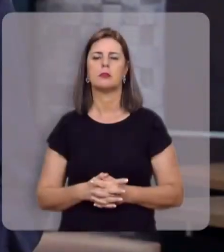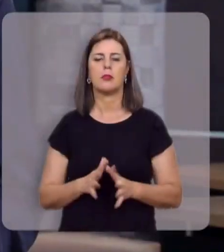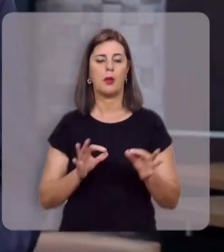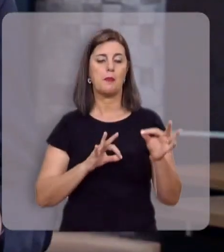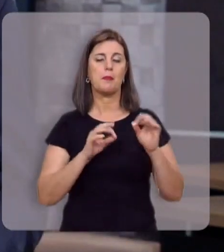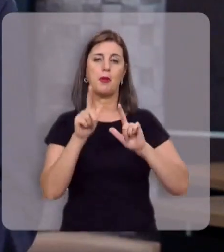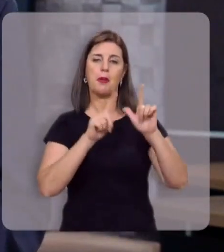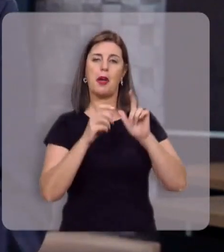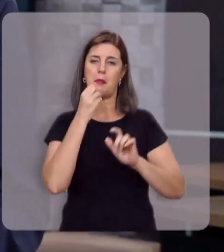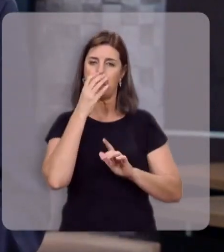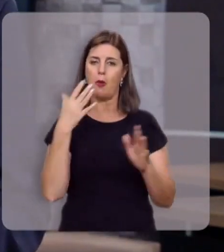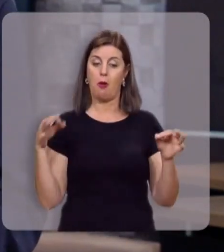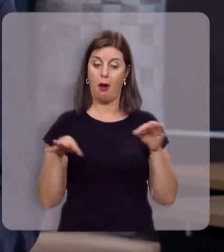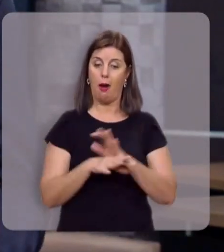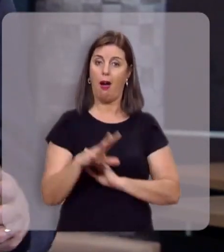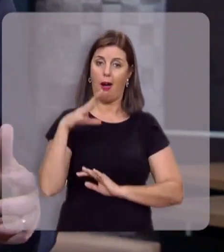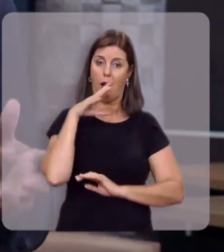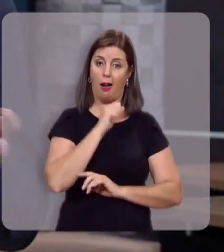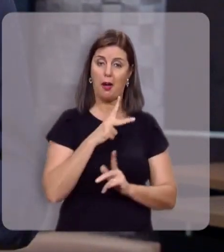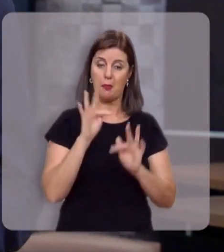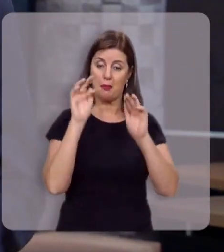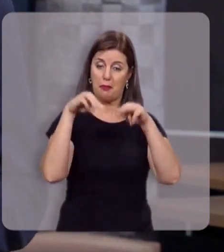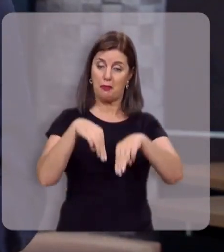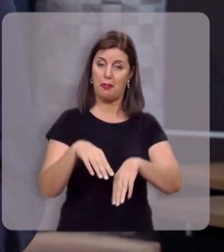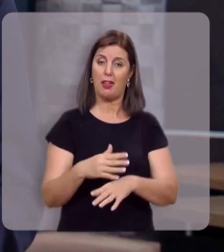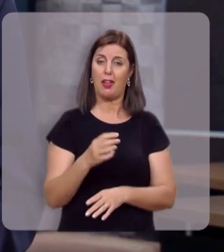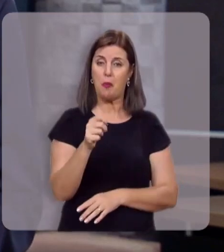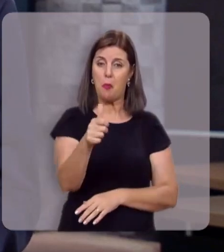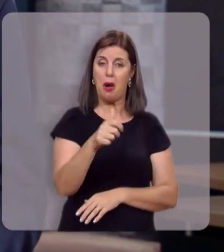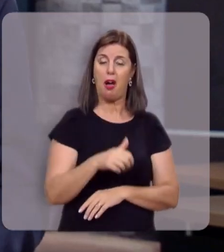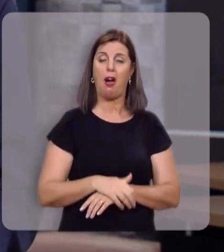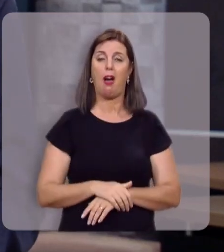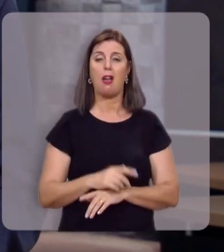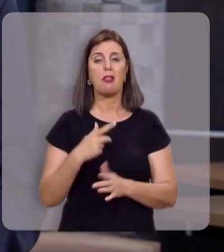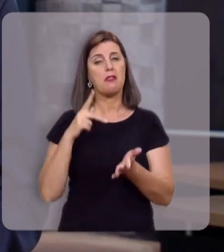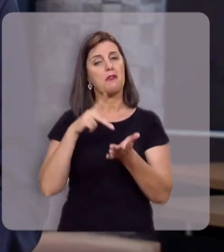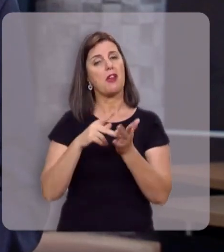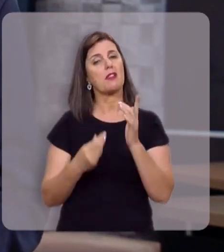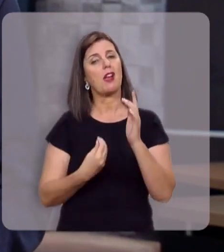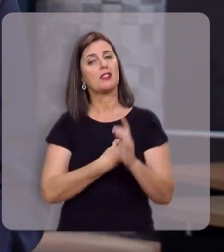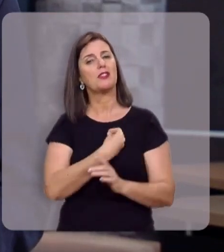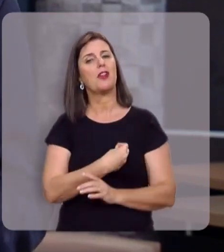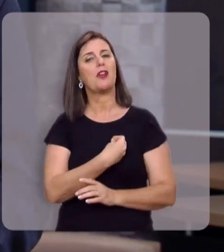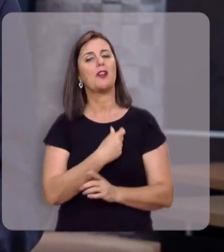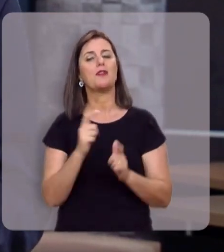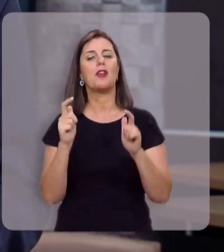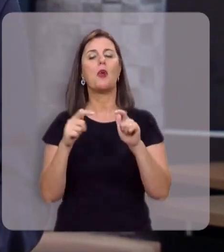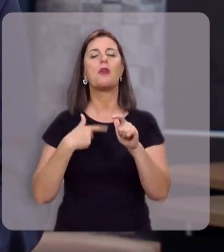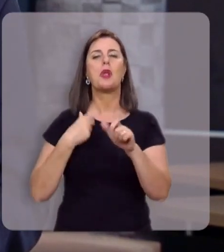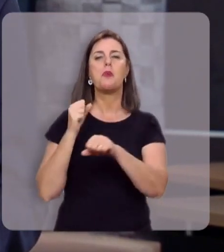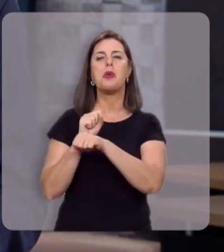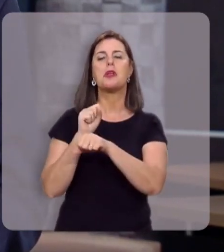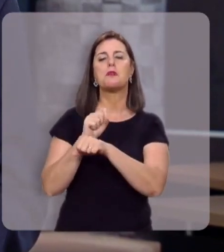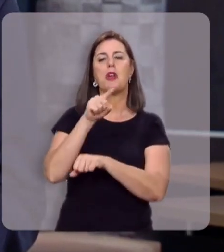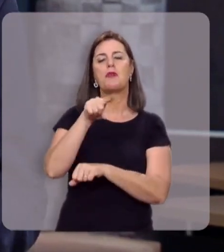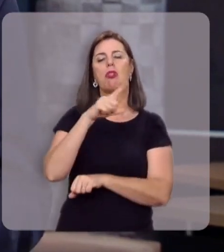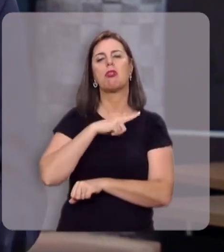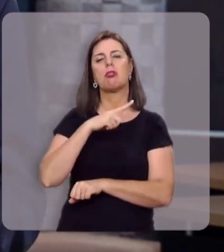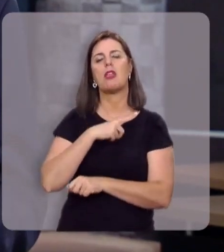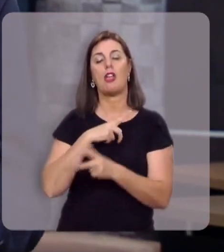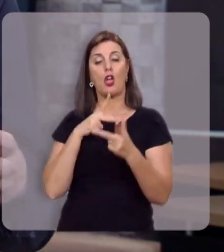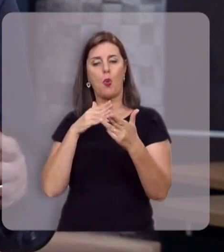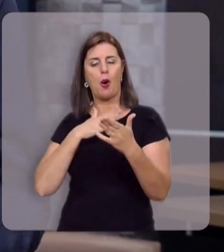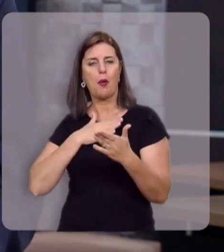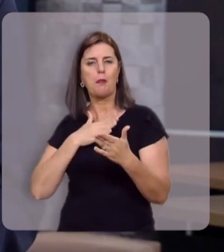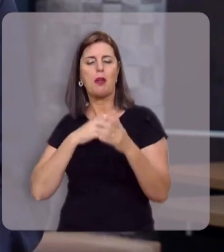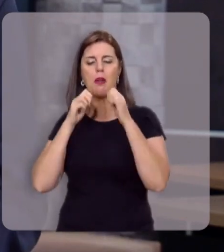Programa bom passar depressa, não é mesmo? Já estamos chegando ao final deste Verdade e Vida, onde eu espero você tenha sido, como